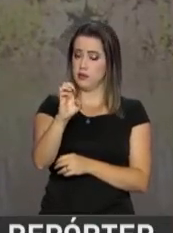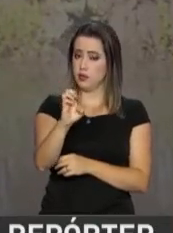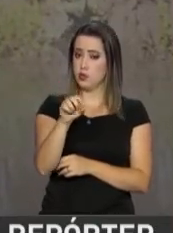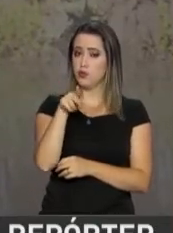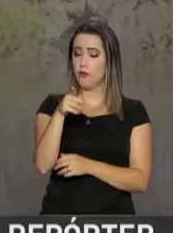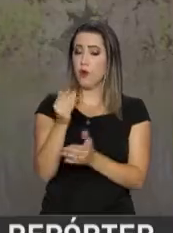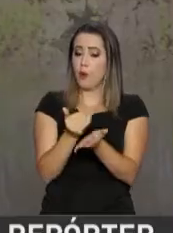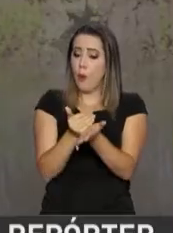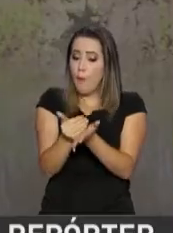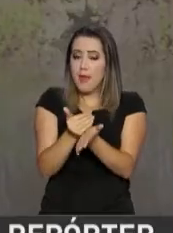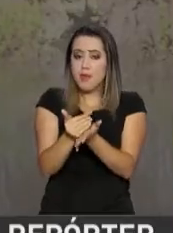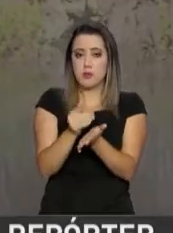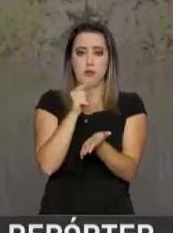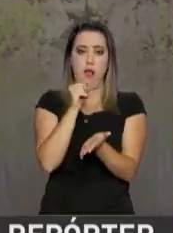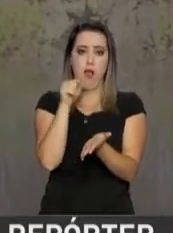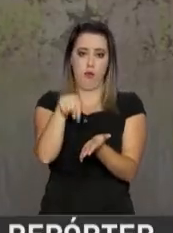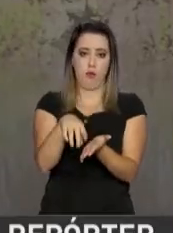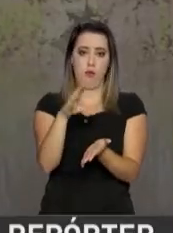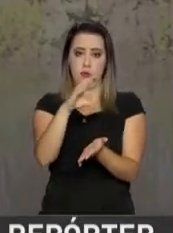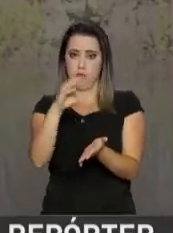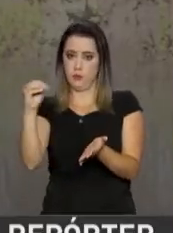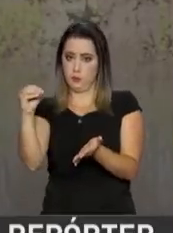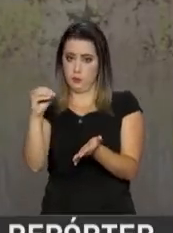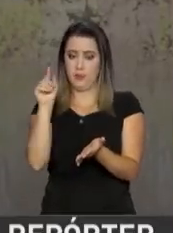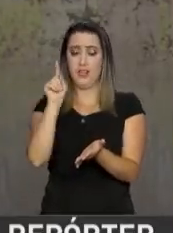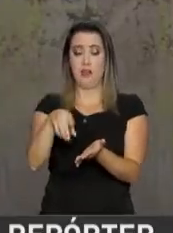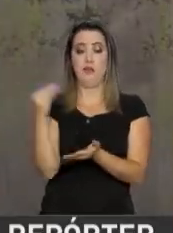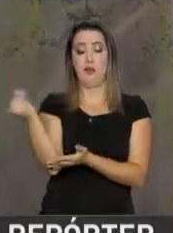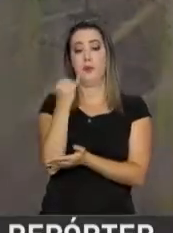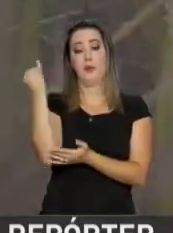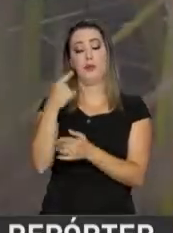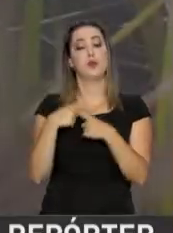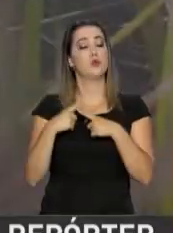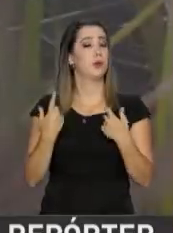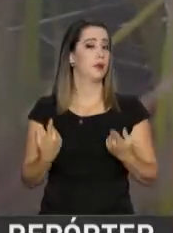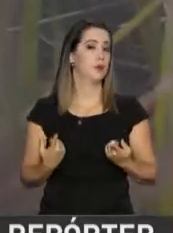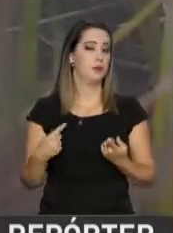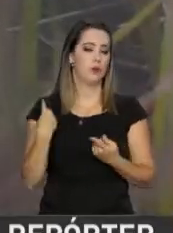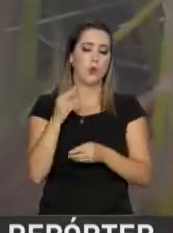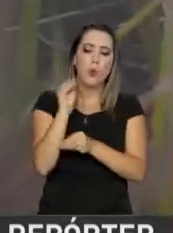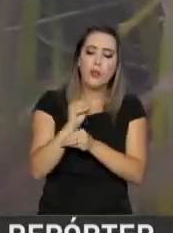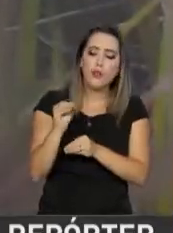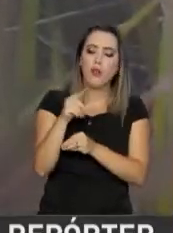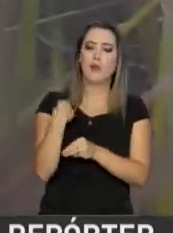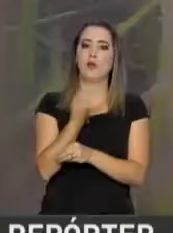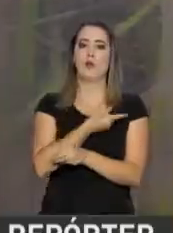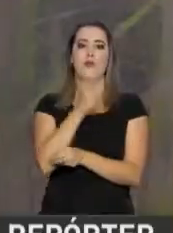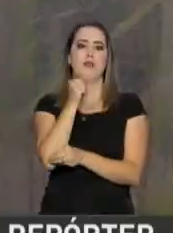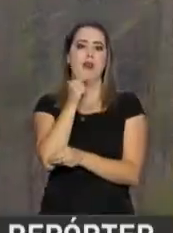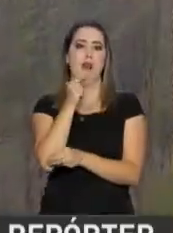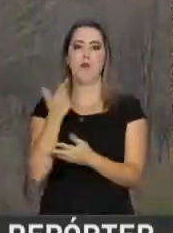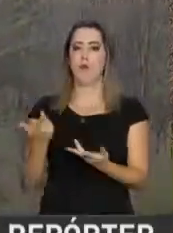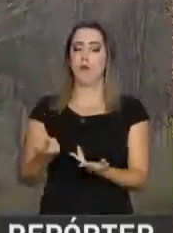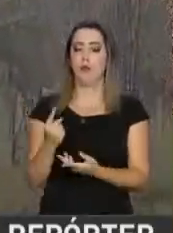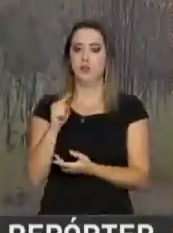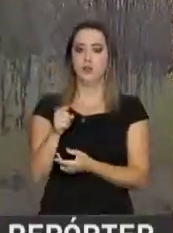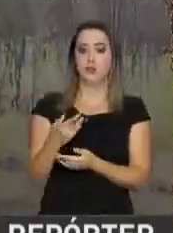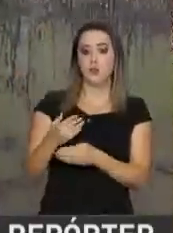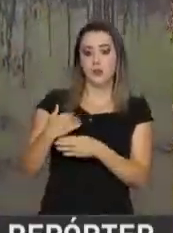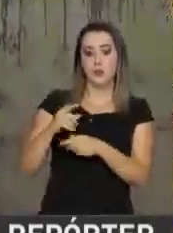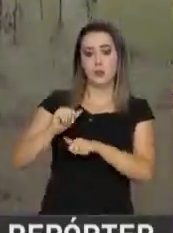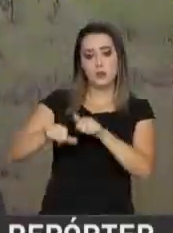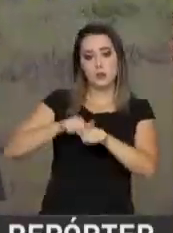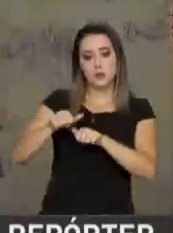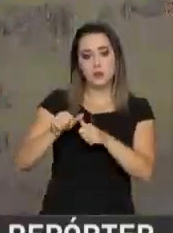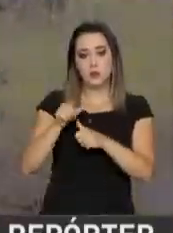no centro oeste certo é importante porque a gente tem que preservar a nossa água que forma os rios